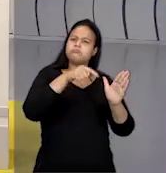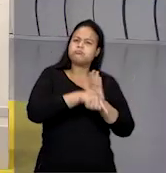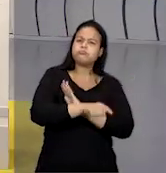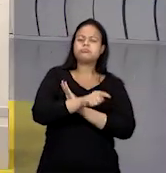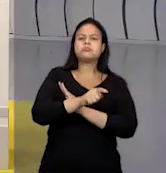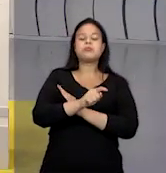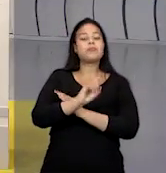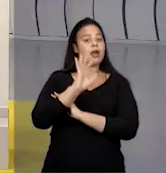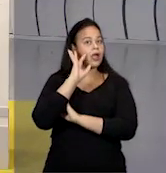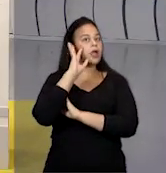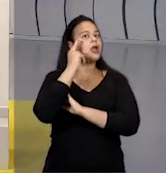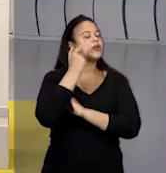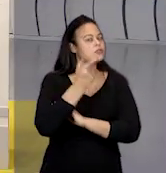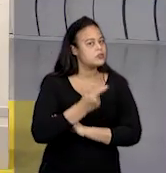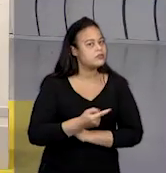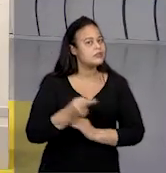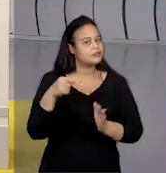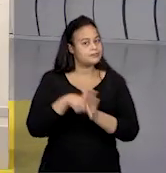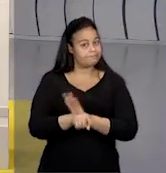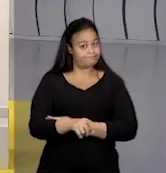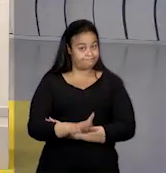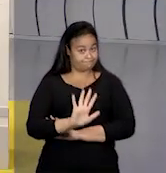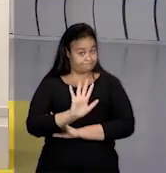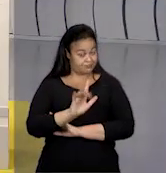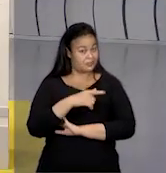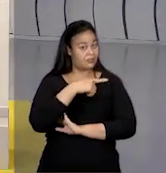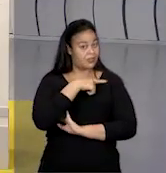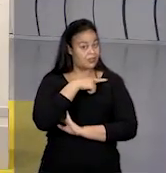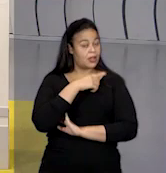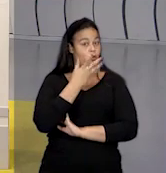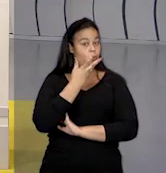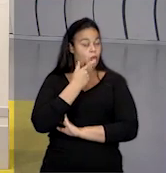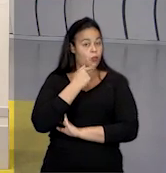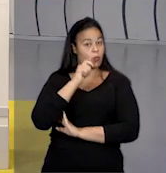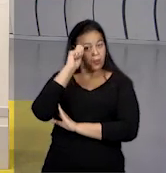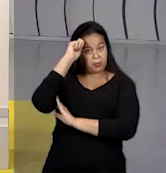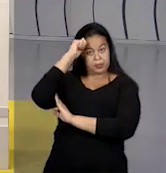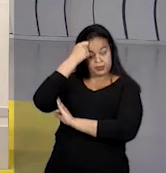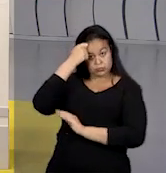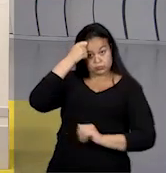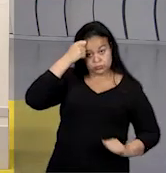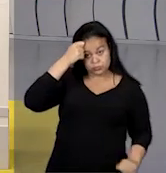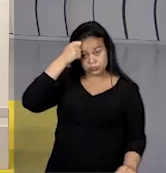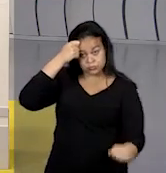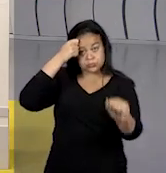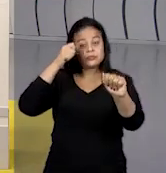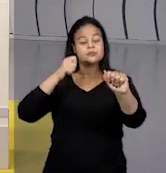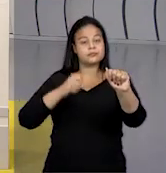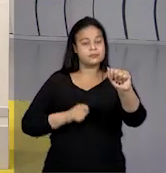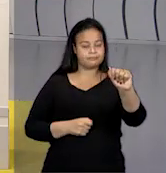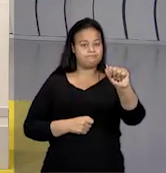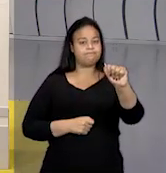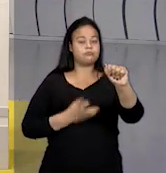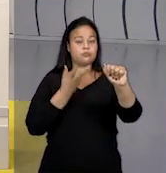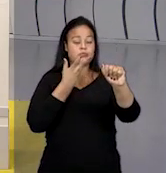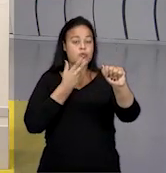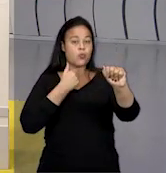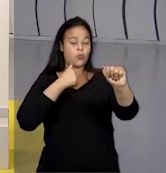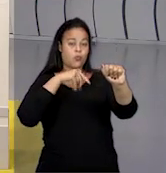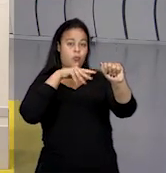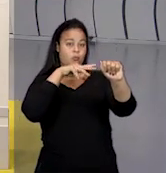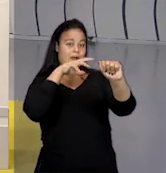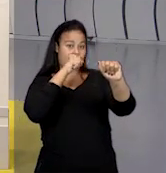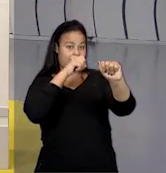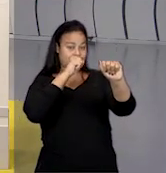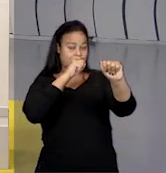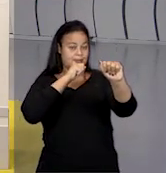Falo da coloração. Pigmento preto, determinado pelo alelo dominante azão, e o pigmento laranja pelo alelo